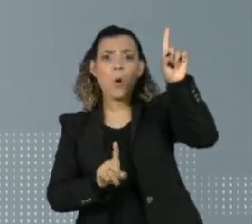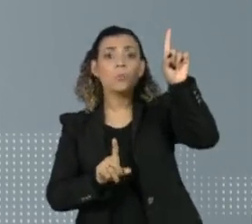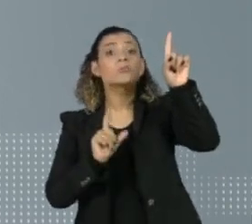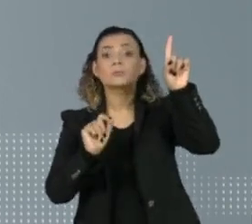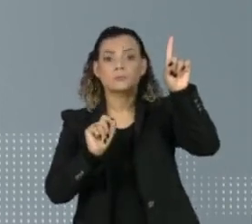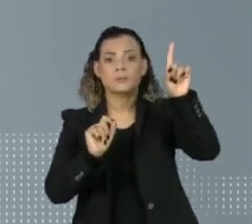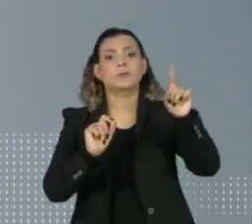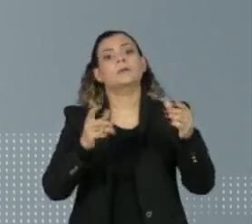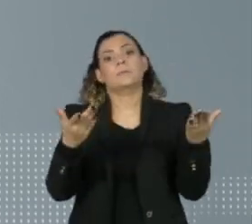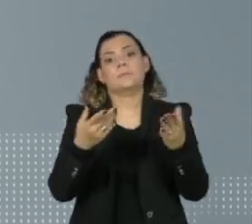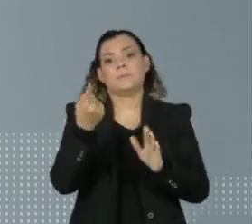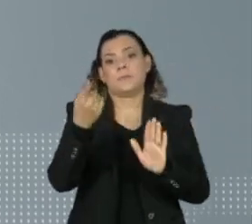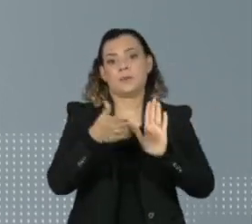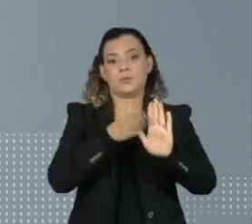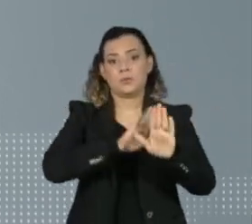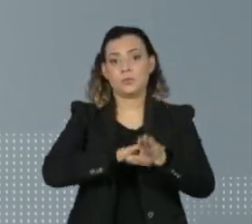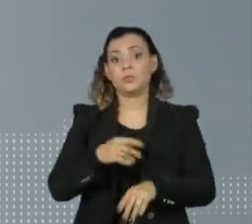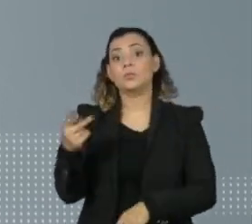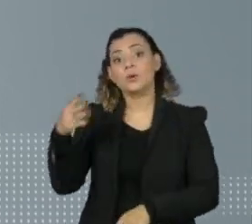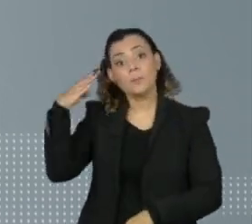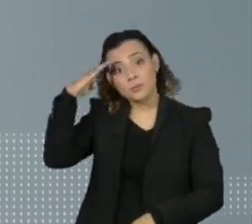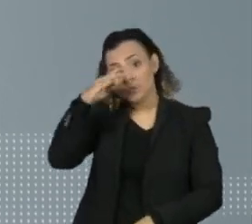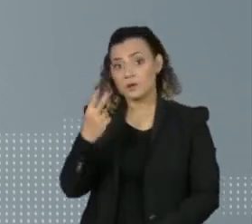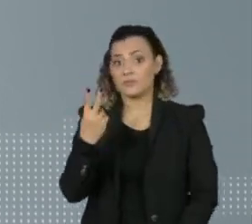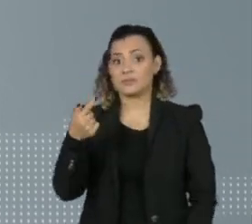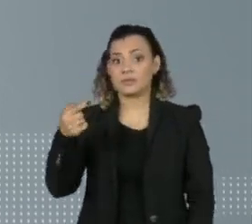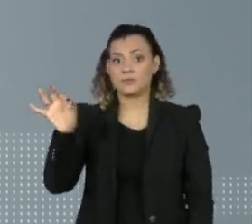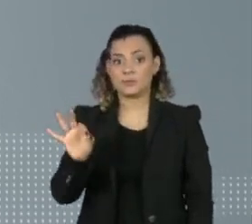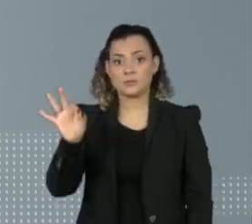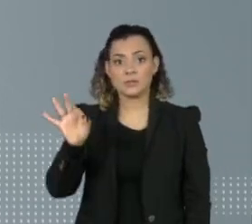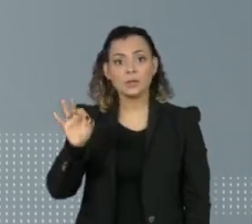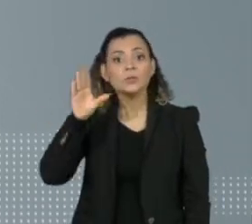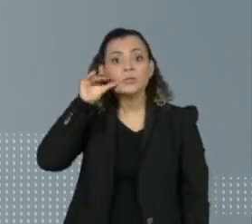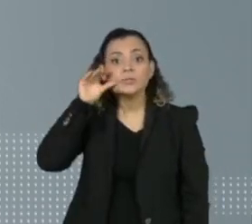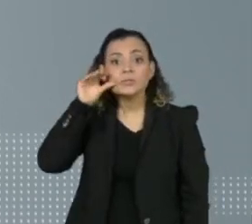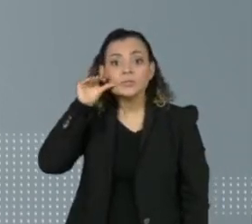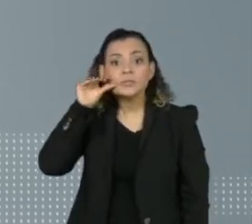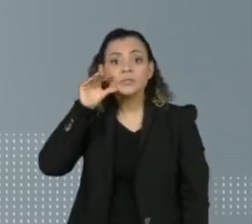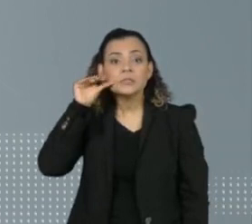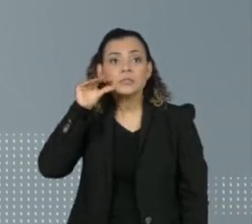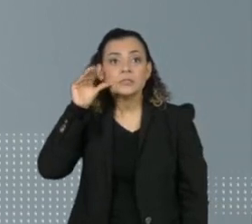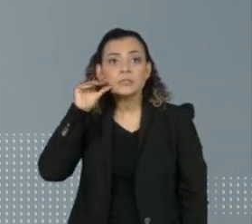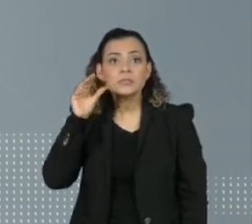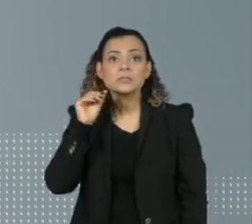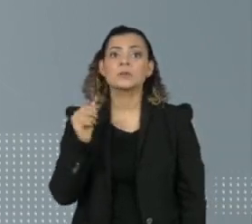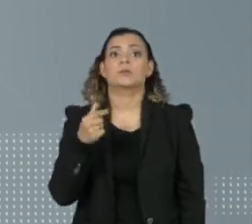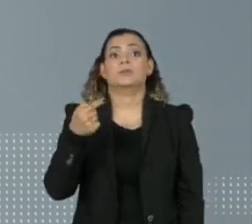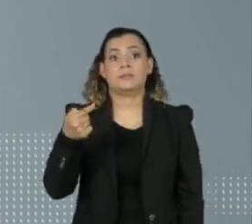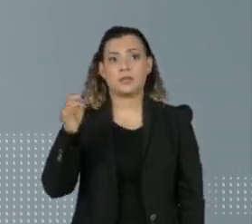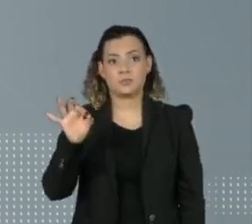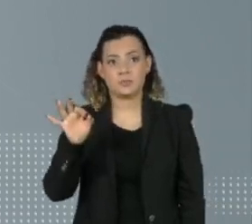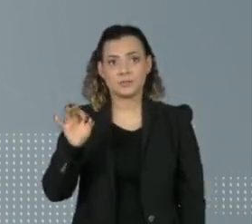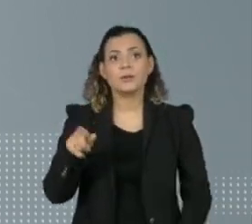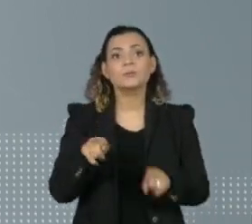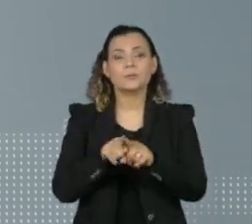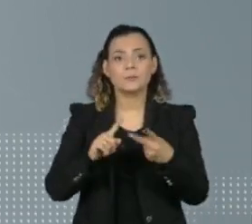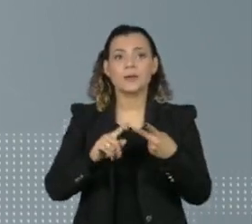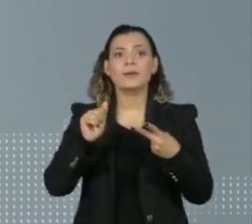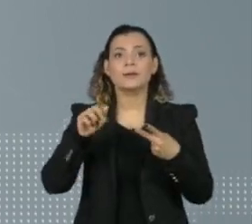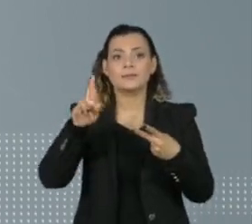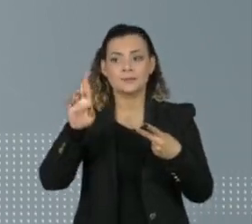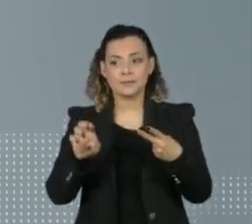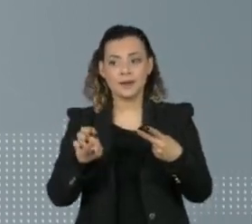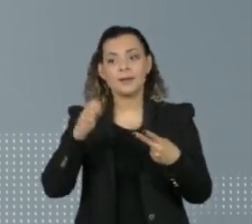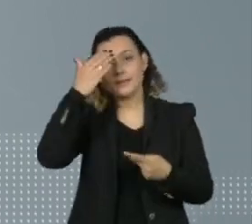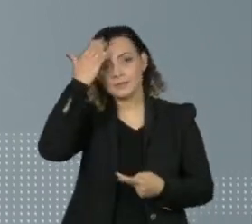bolsonaro ficaria com 27 por cento Ciro Gomes seria o terceiro com sete seguido de André janones e Simone tebet ambos com